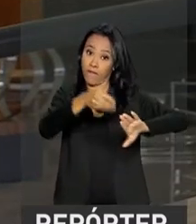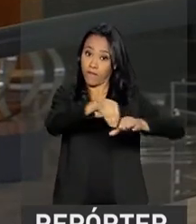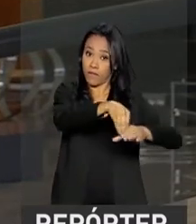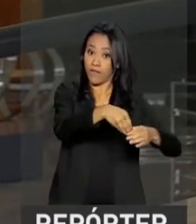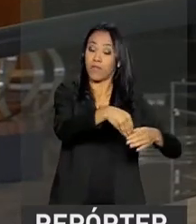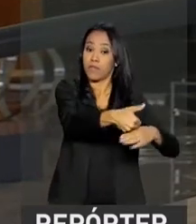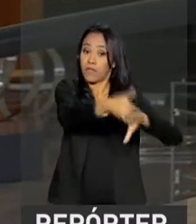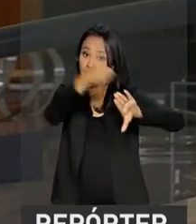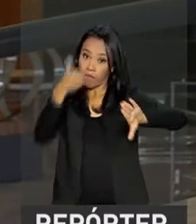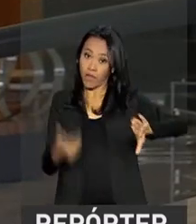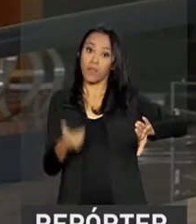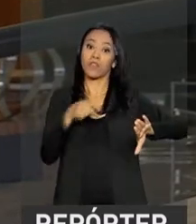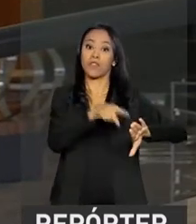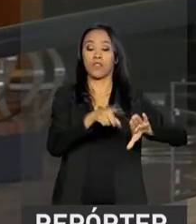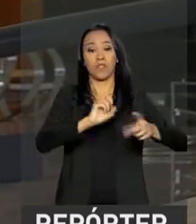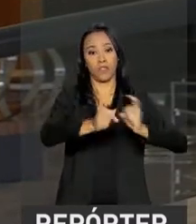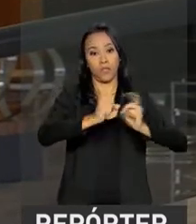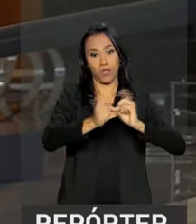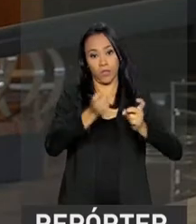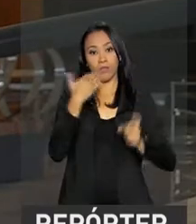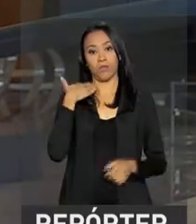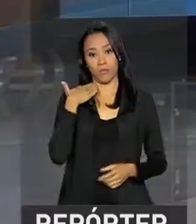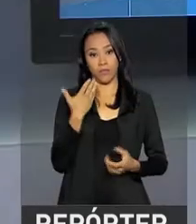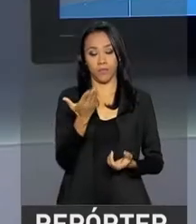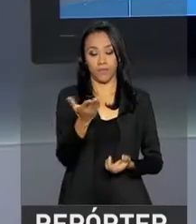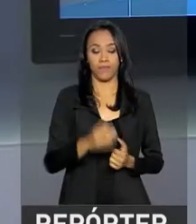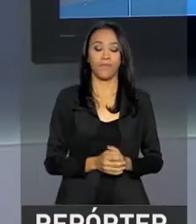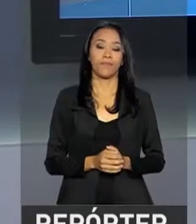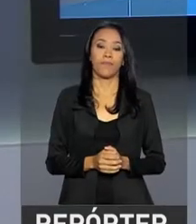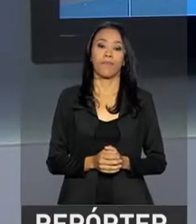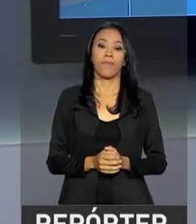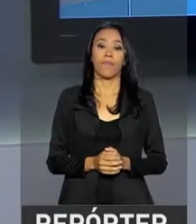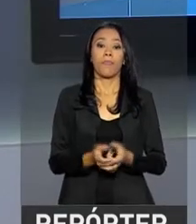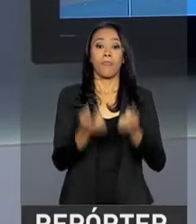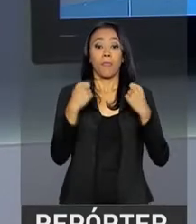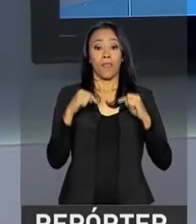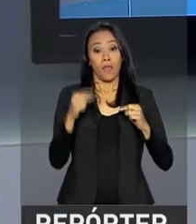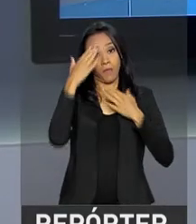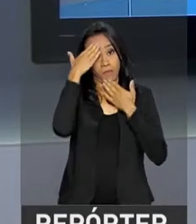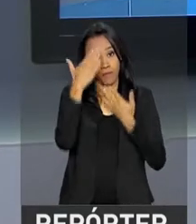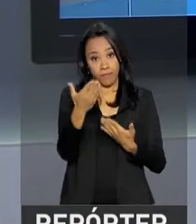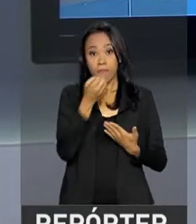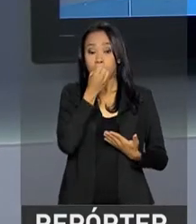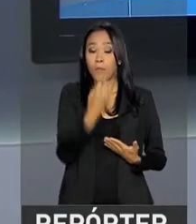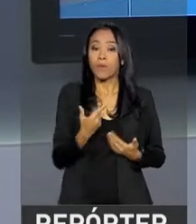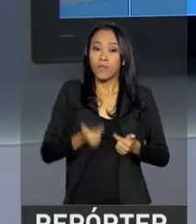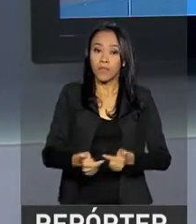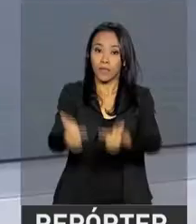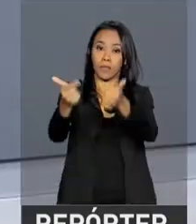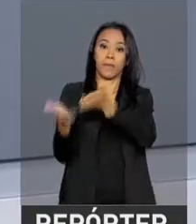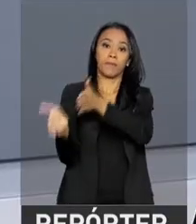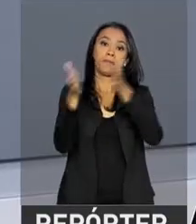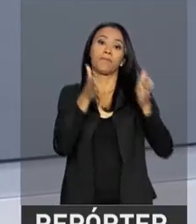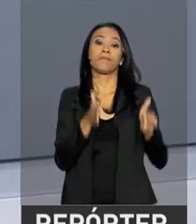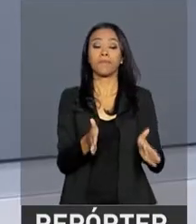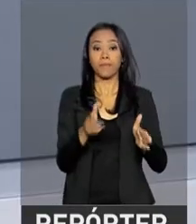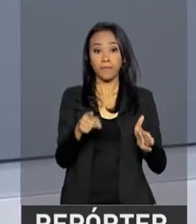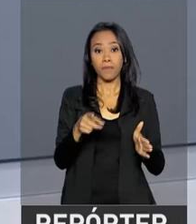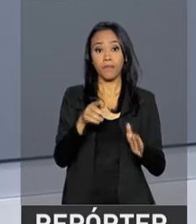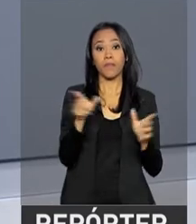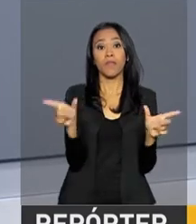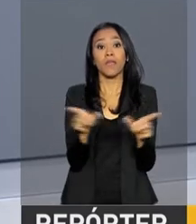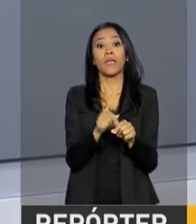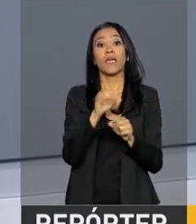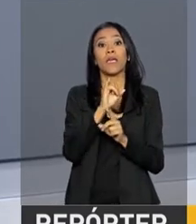o processo de apuração dos fatos foto que você carol brigada é bom trabalho pra você no palácio do planalto o ibovespa